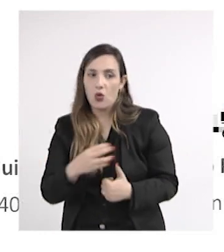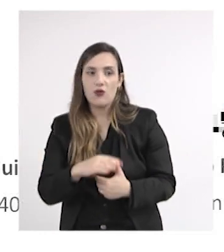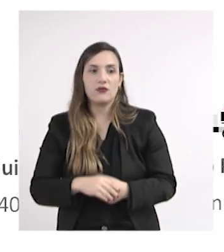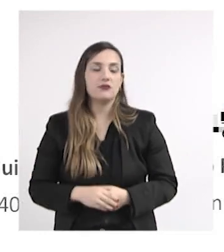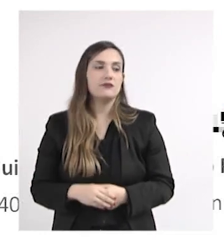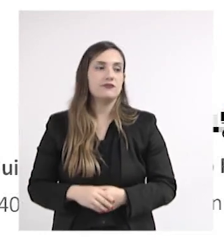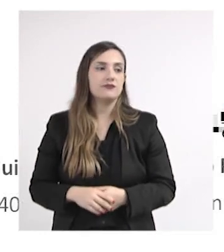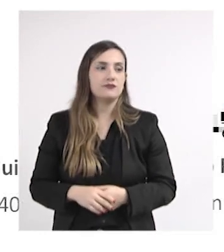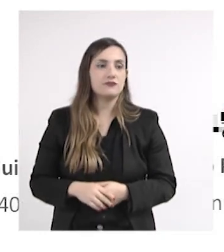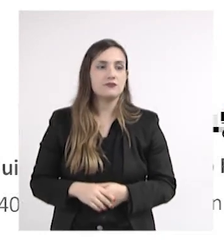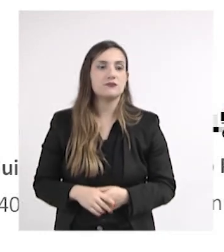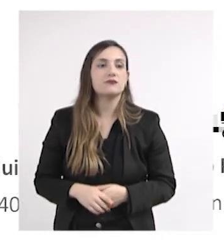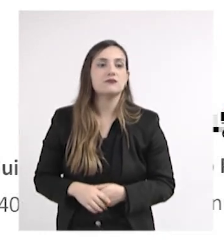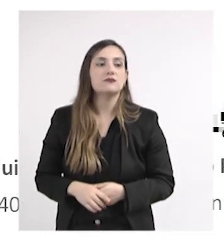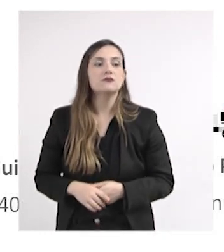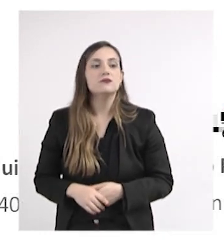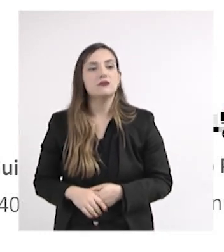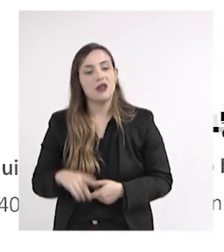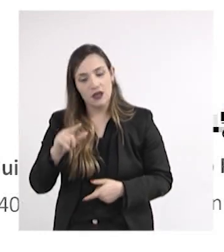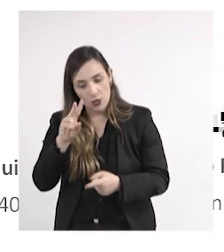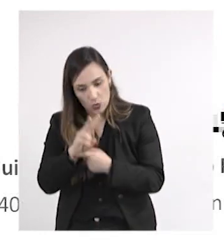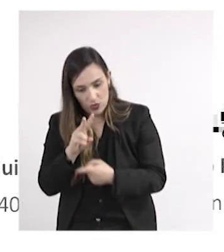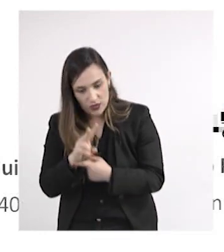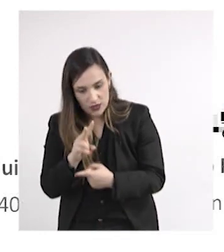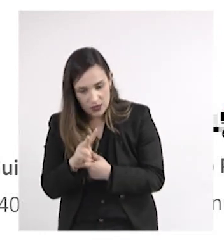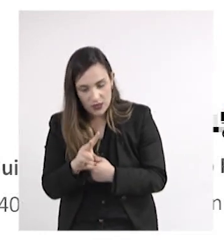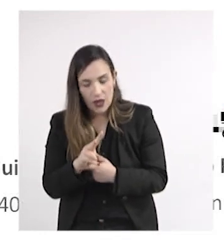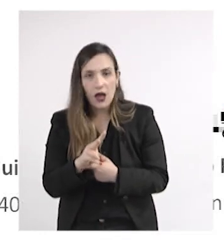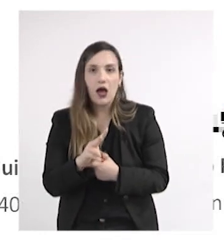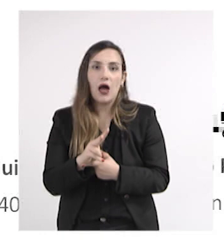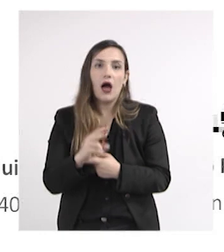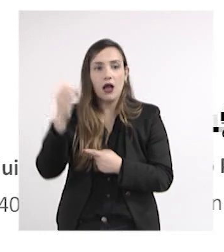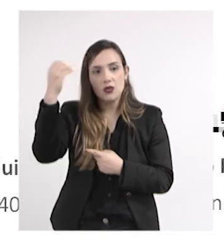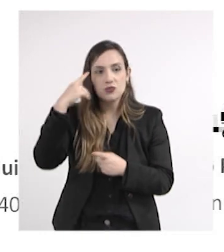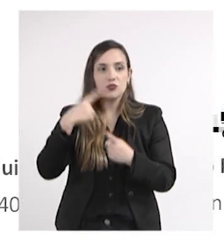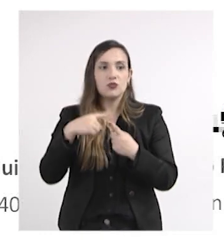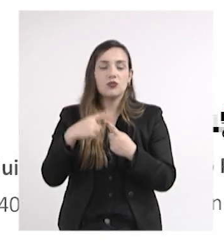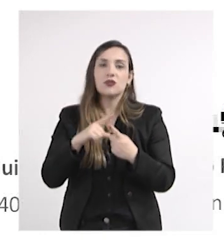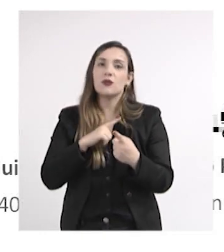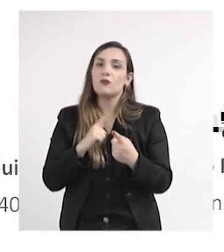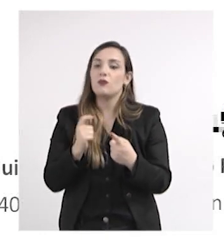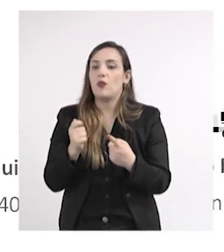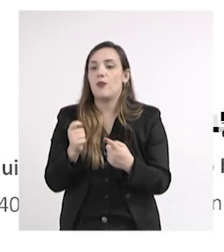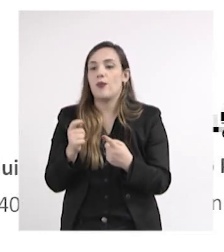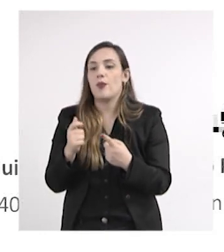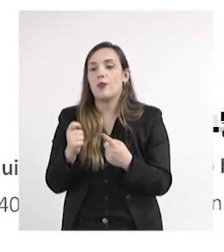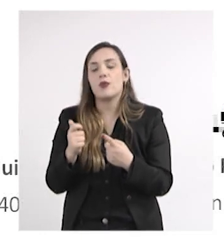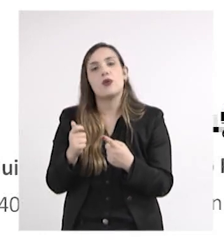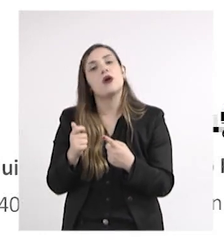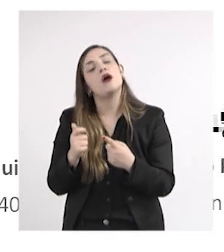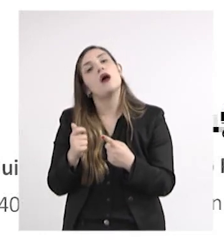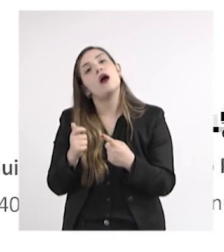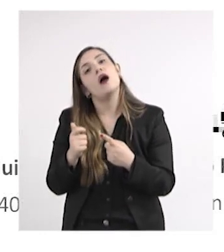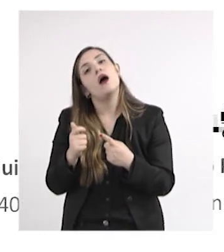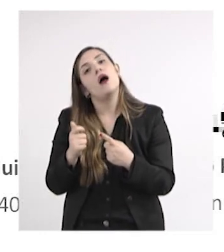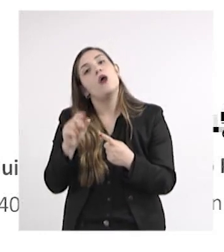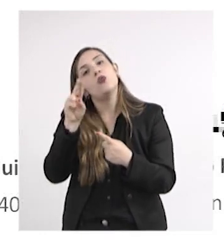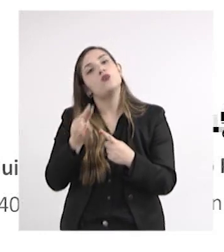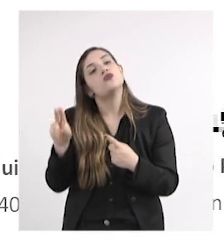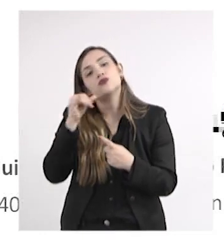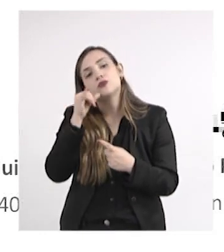realiza o princípio da conservação ambiental, haja vista o baixo nível de consumo e melhor eficiência energética